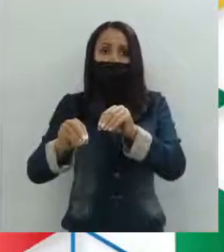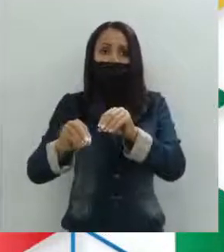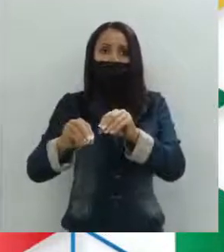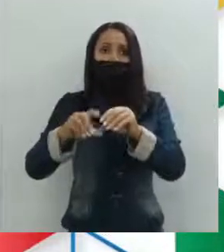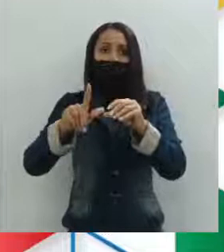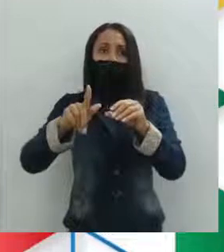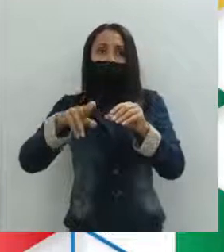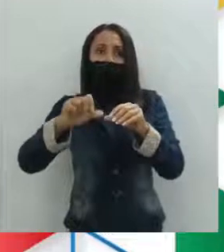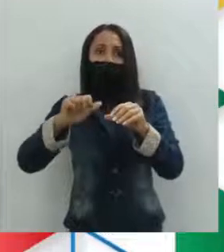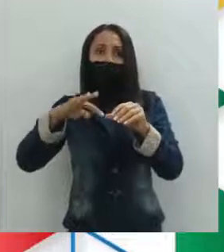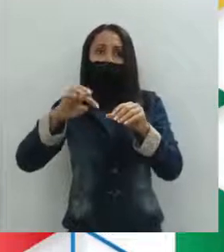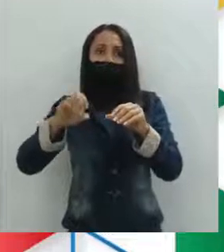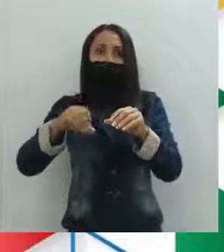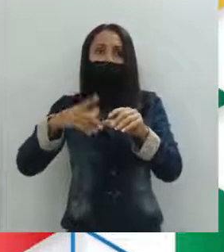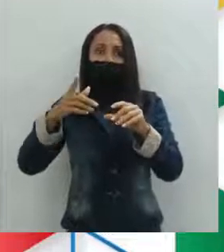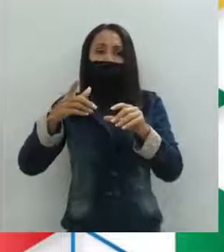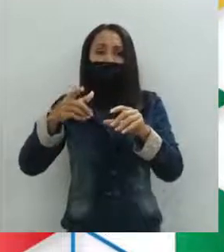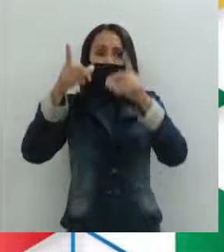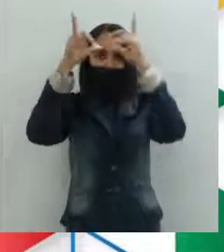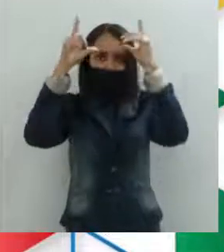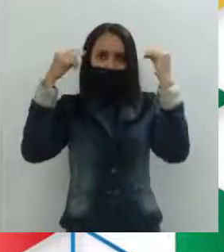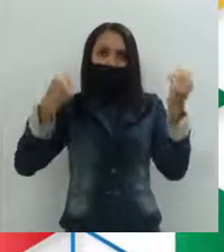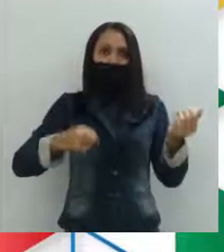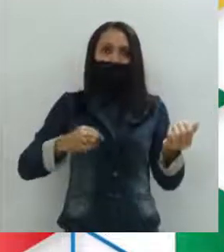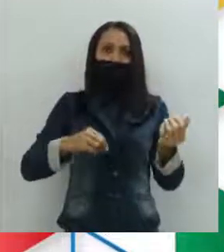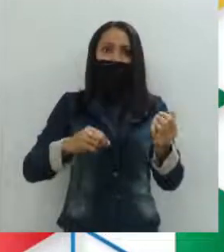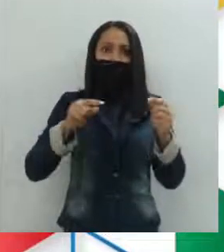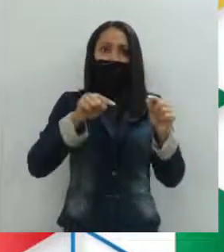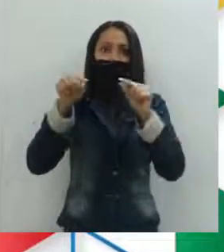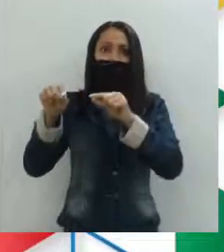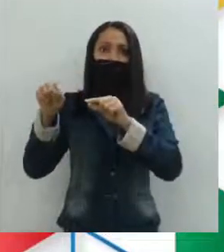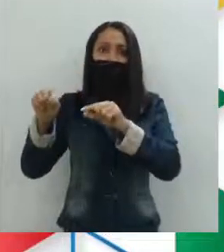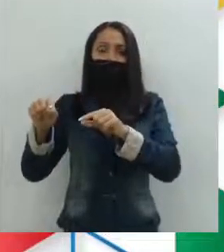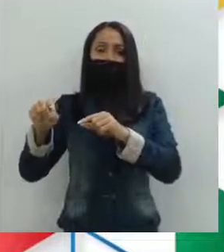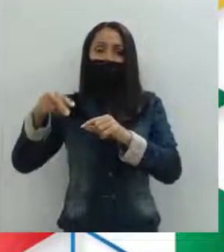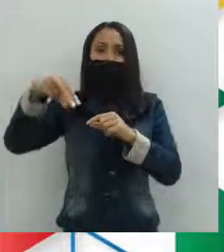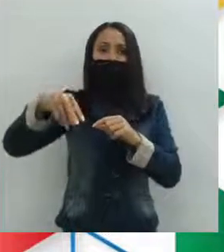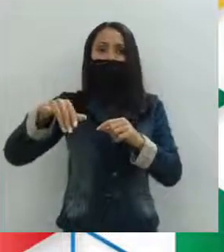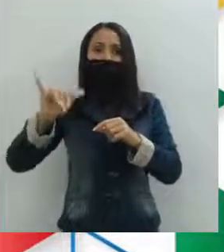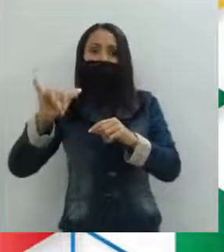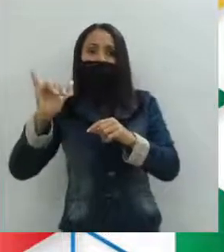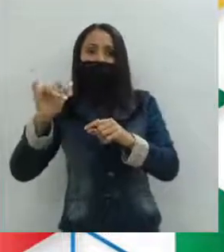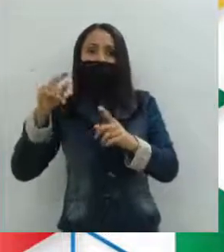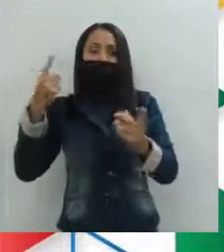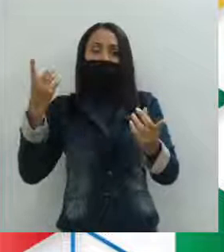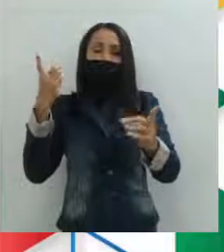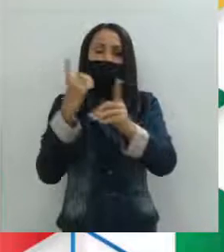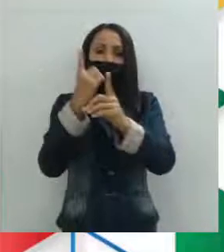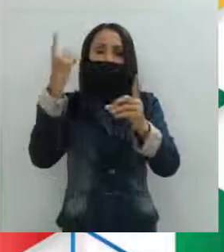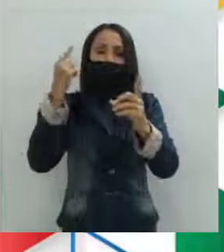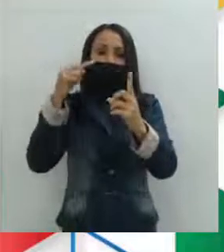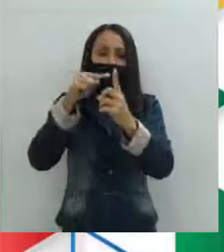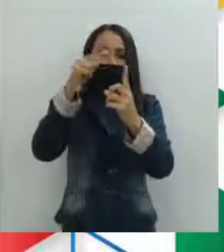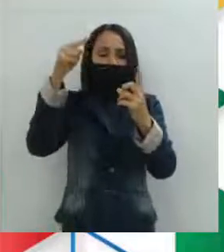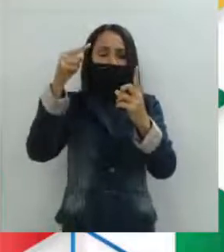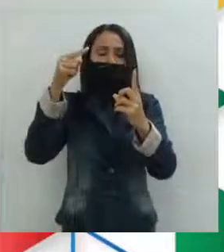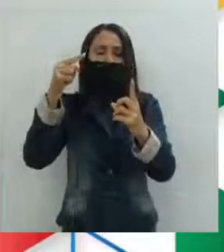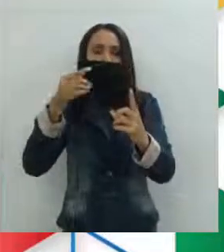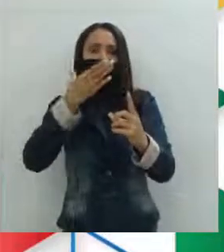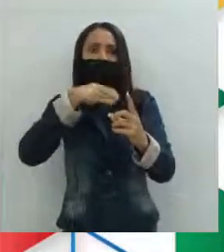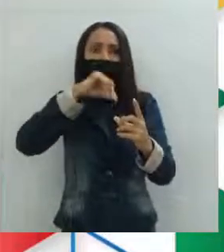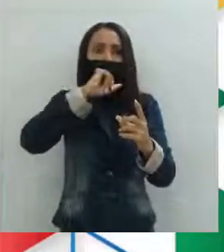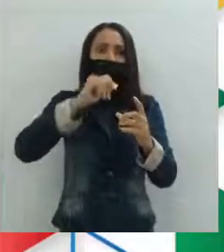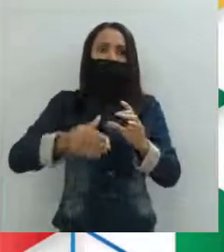e o México e chega a Nova York em busca do pai. O quê? Quem? O garoto